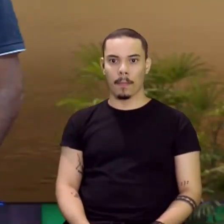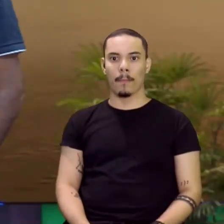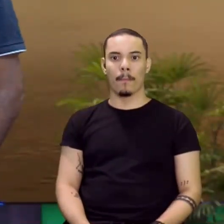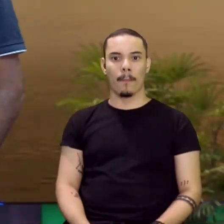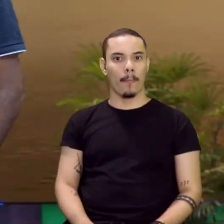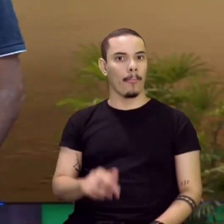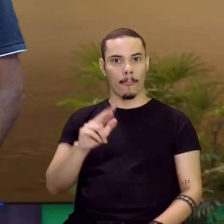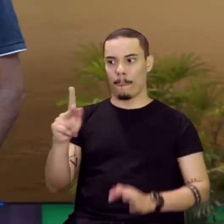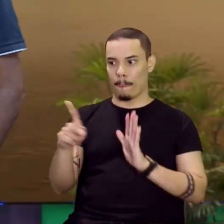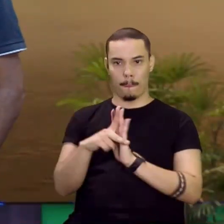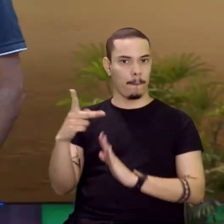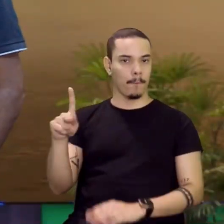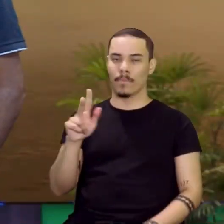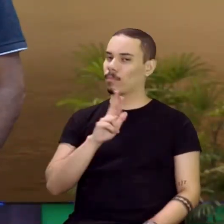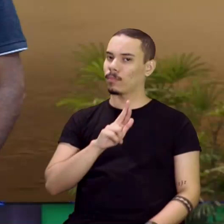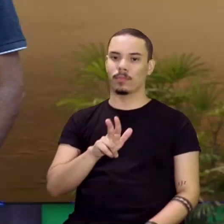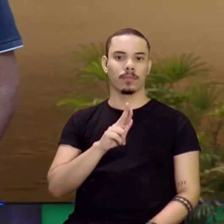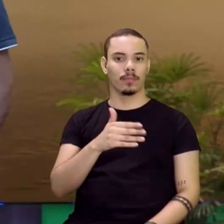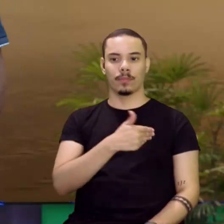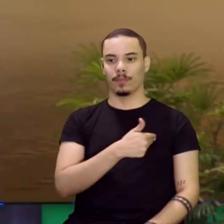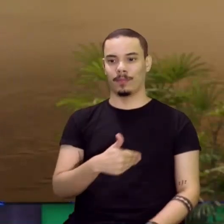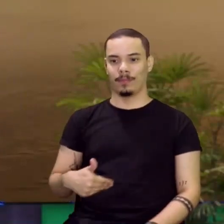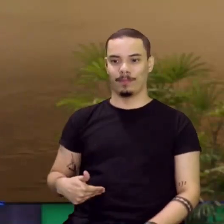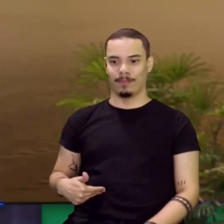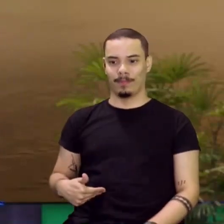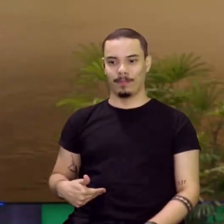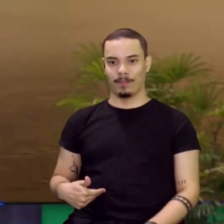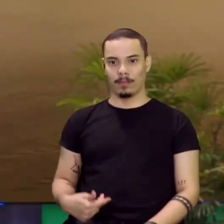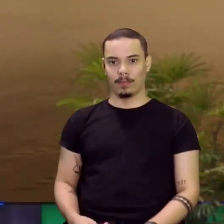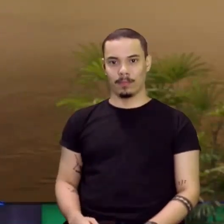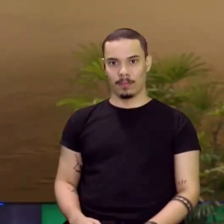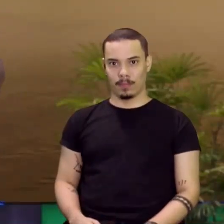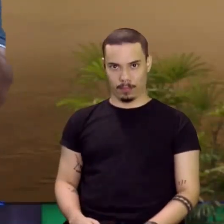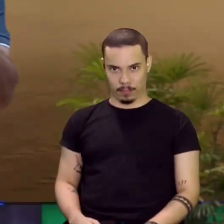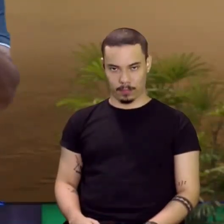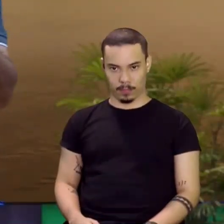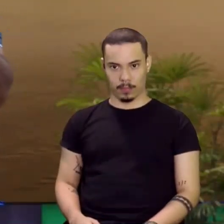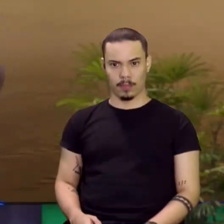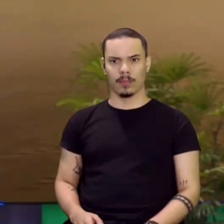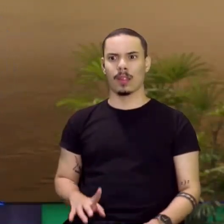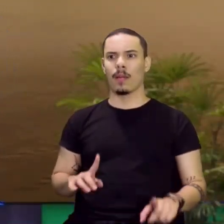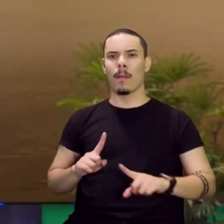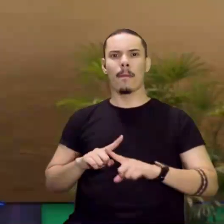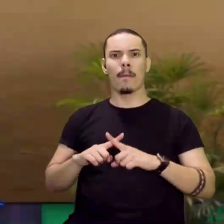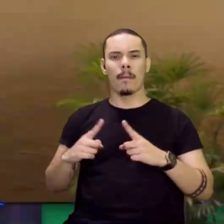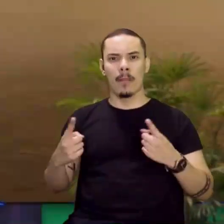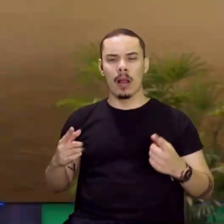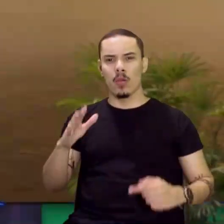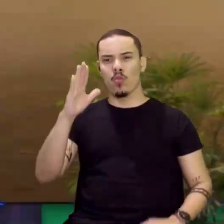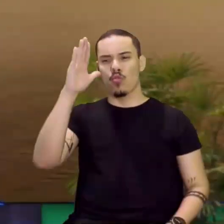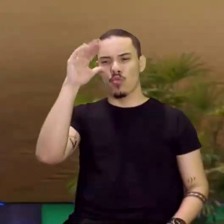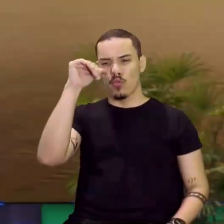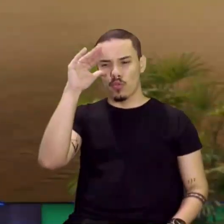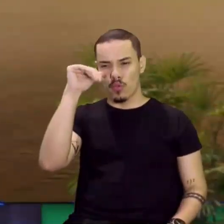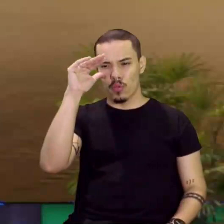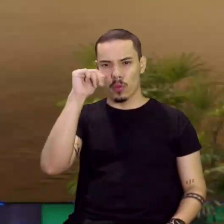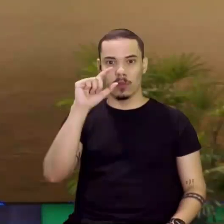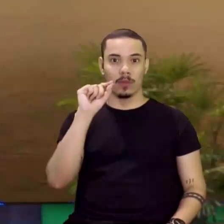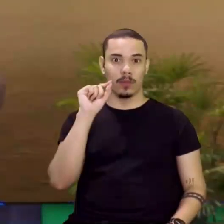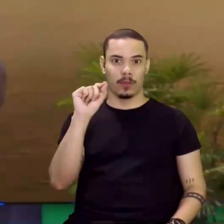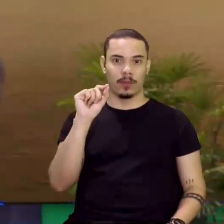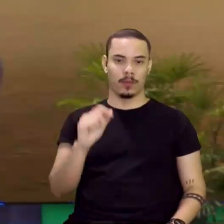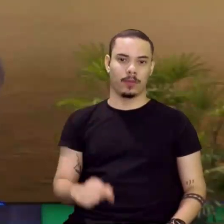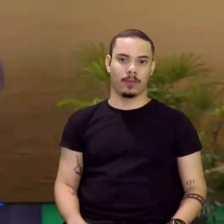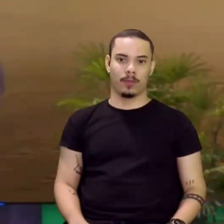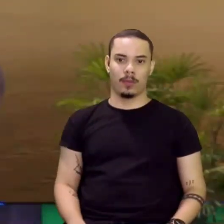Não é do proprietário, não, é do governo. E eu quero dizer mais algo mais curioso para você.